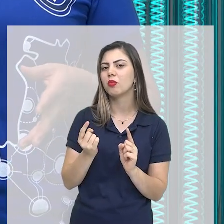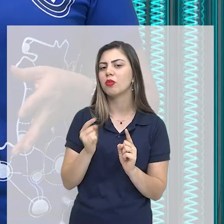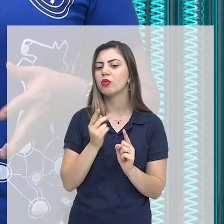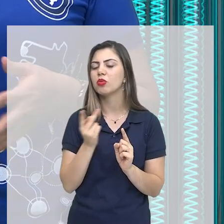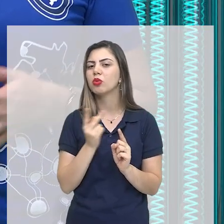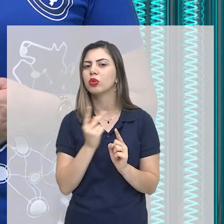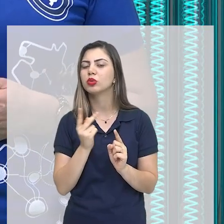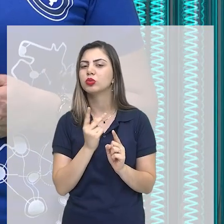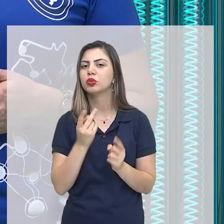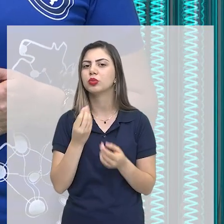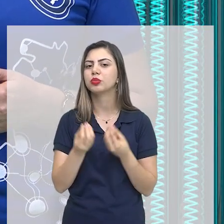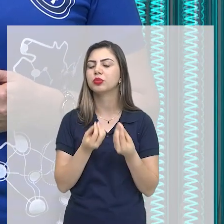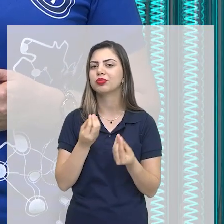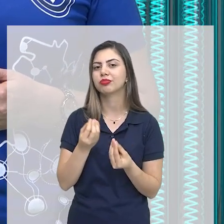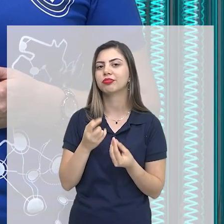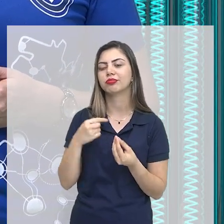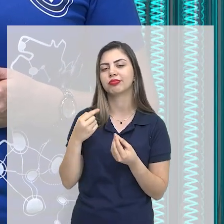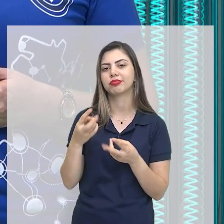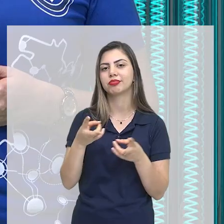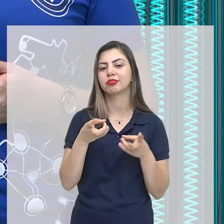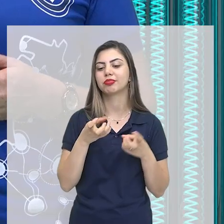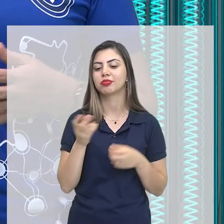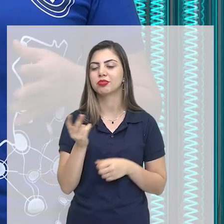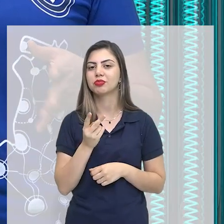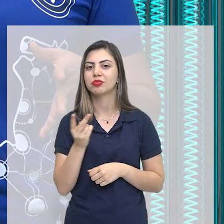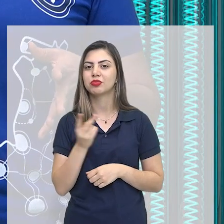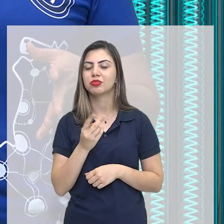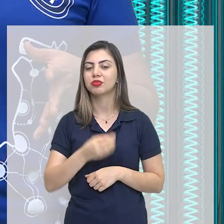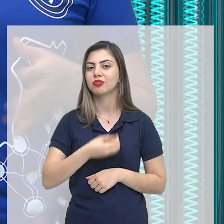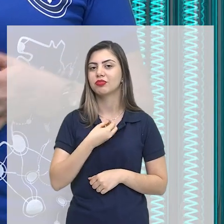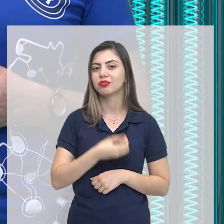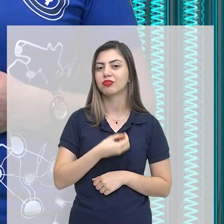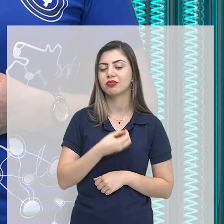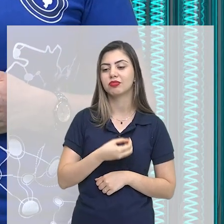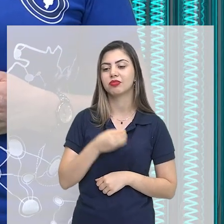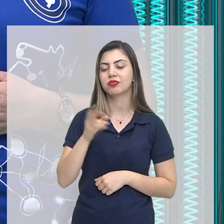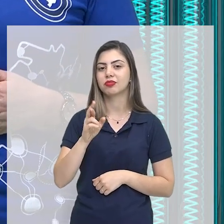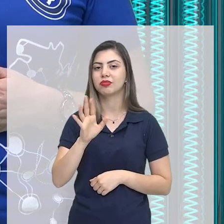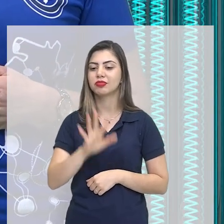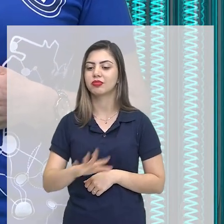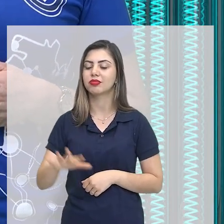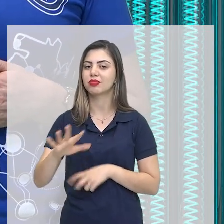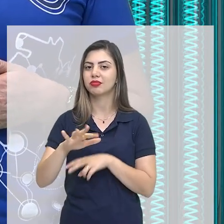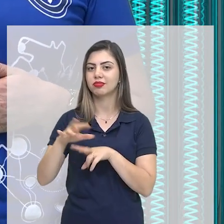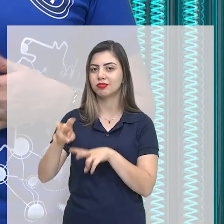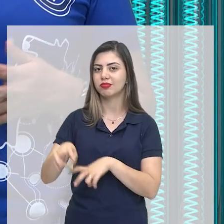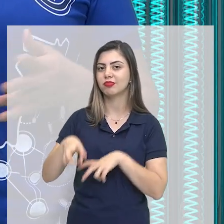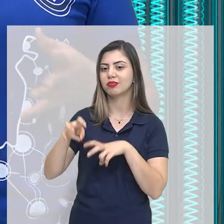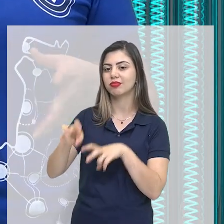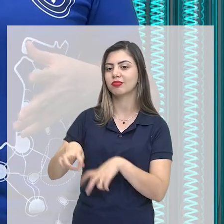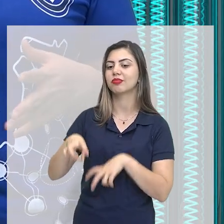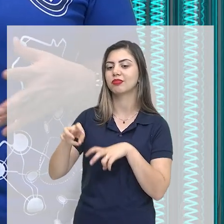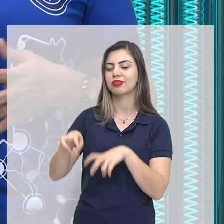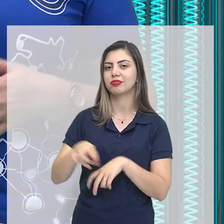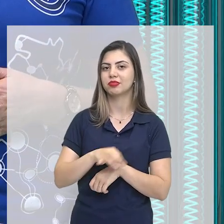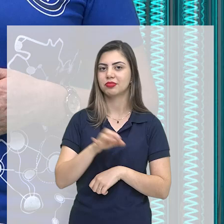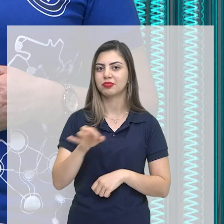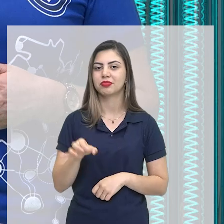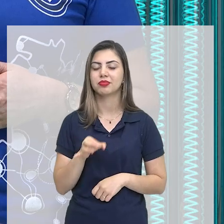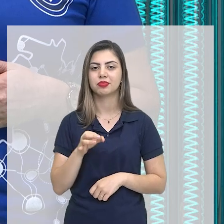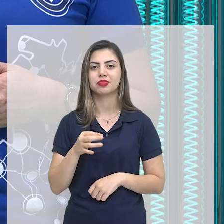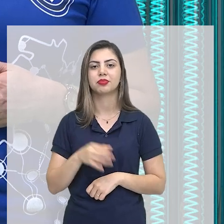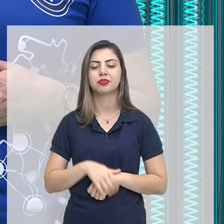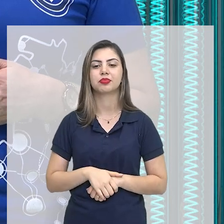Nós percebemos que eles vivem numa região rural, Uma